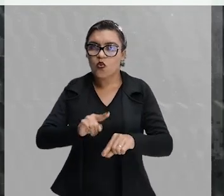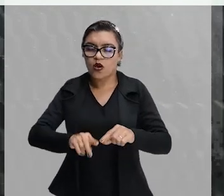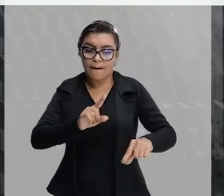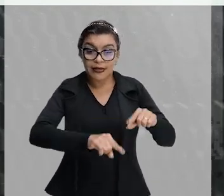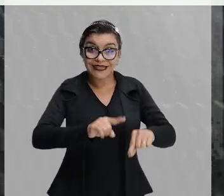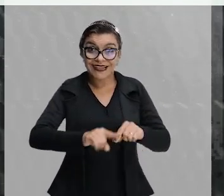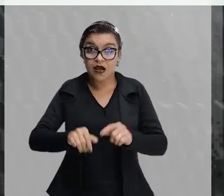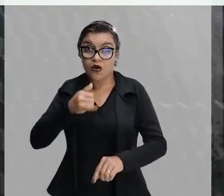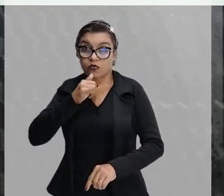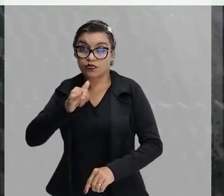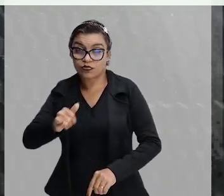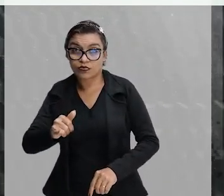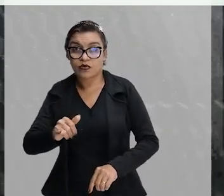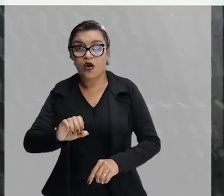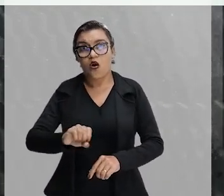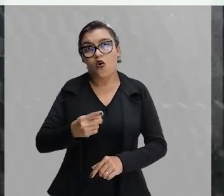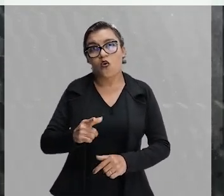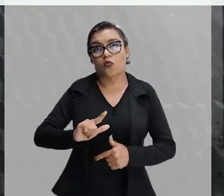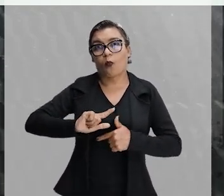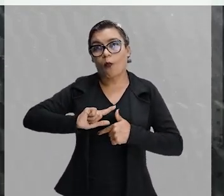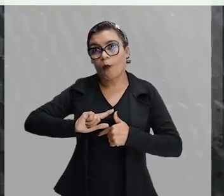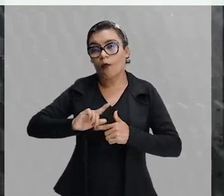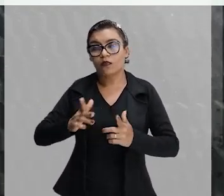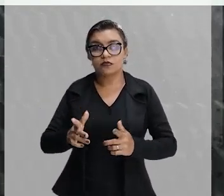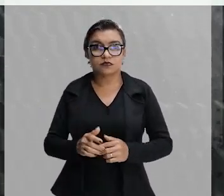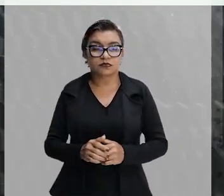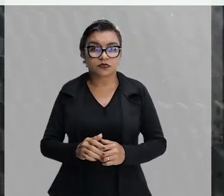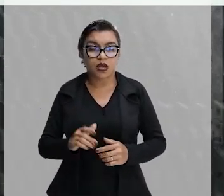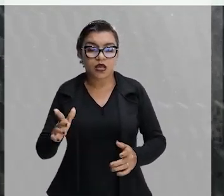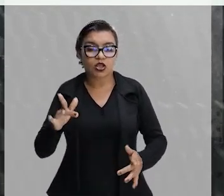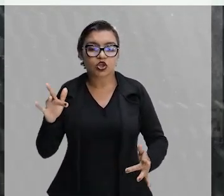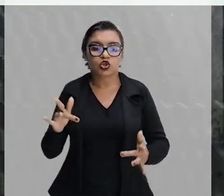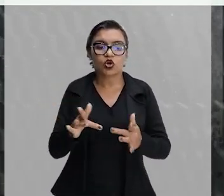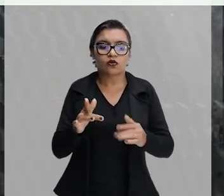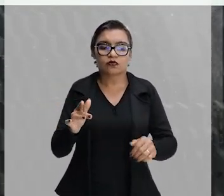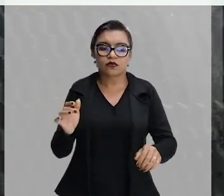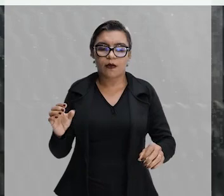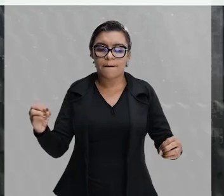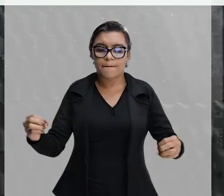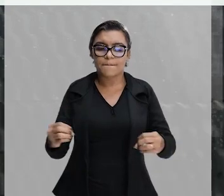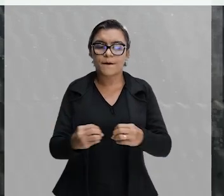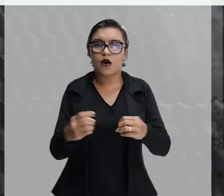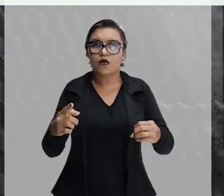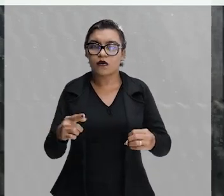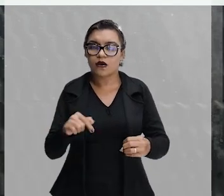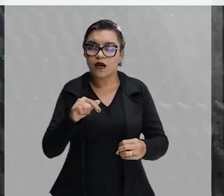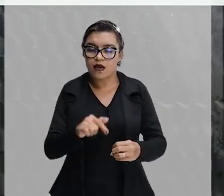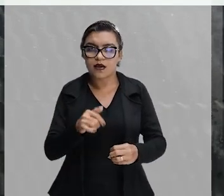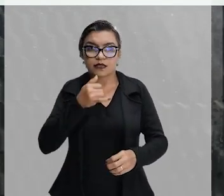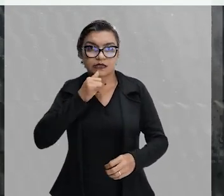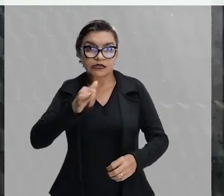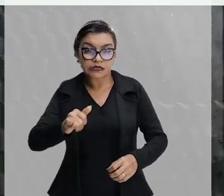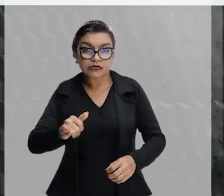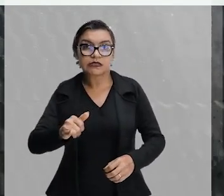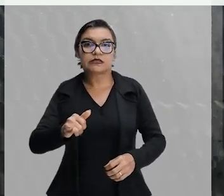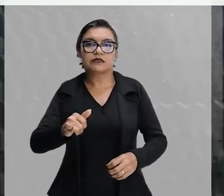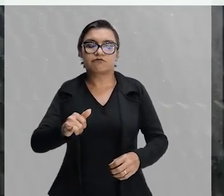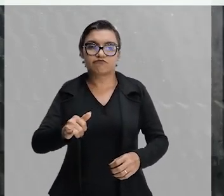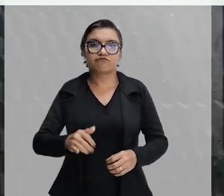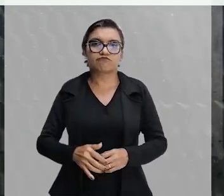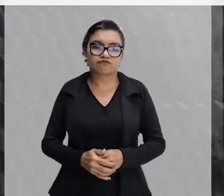corpo neutro, certo? Ou dois corpos eletrizados, quando eles se tocam, nós vamos ter ali a partilha dessas cargas elétricas entre esses